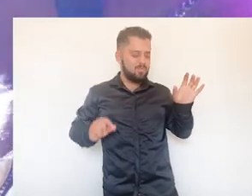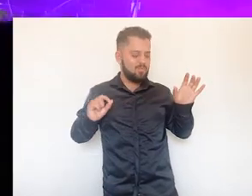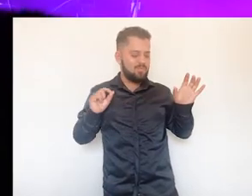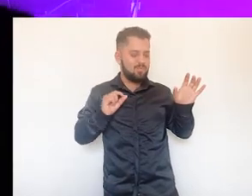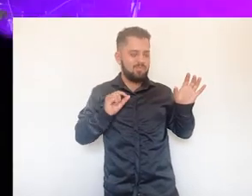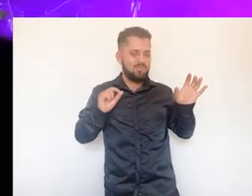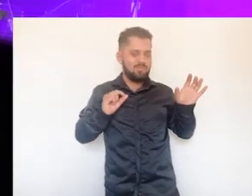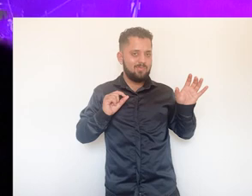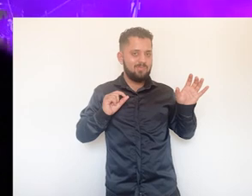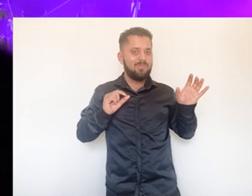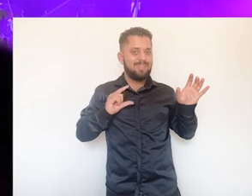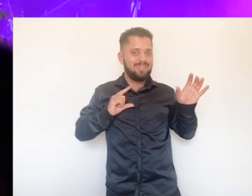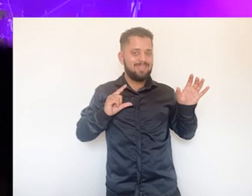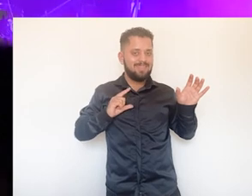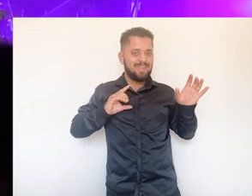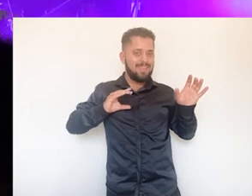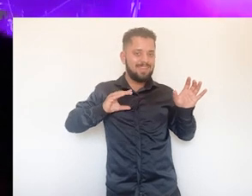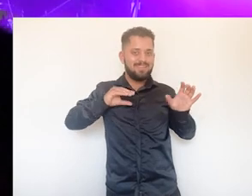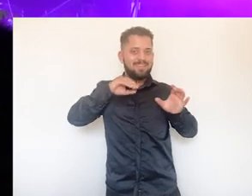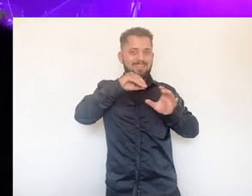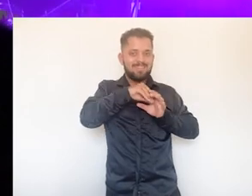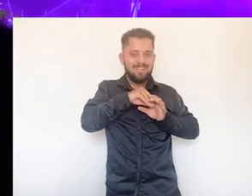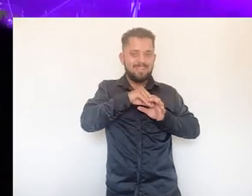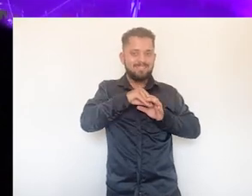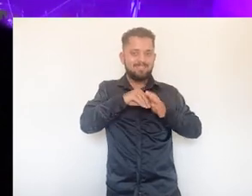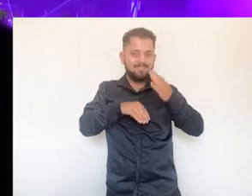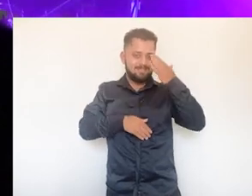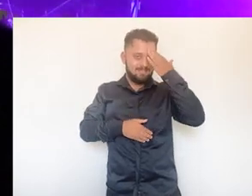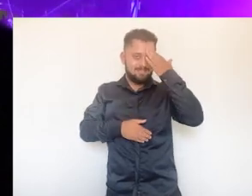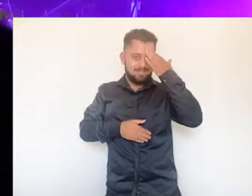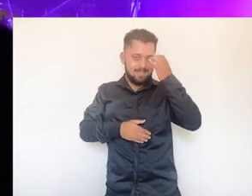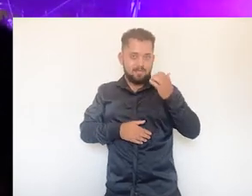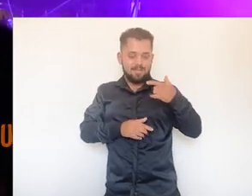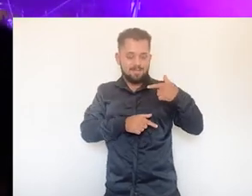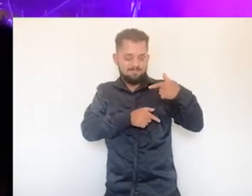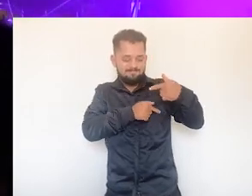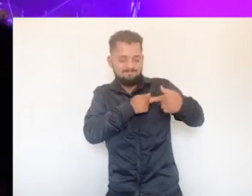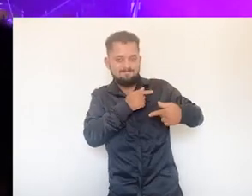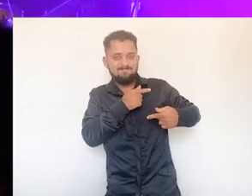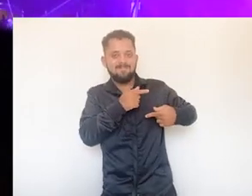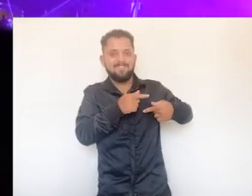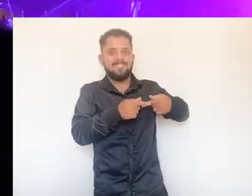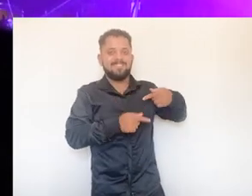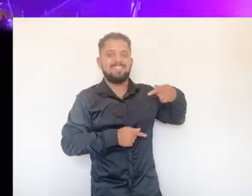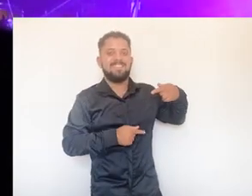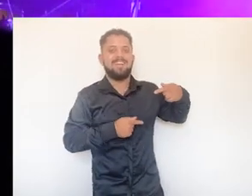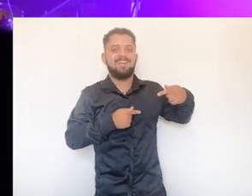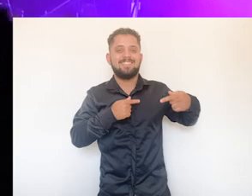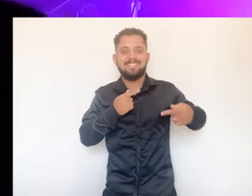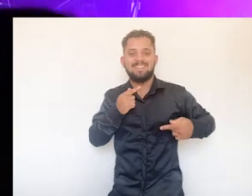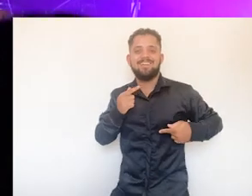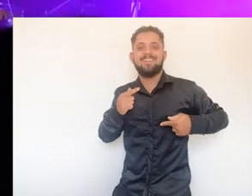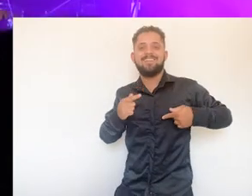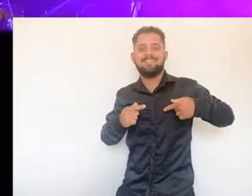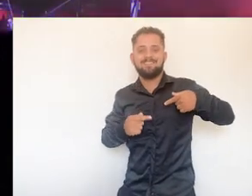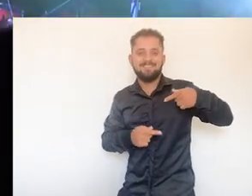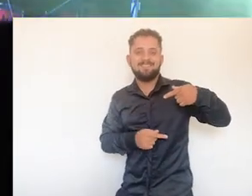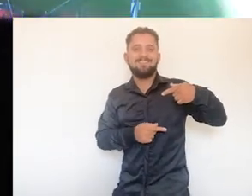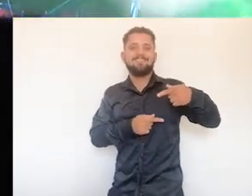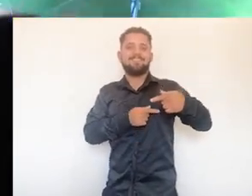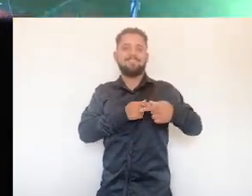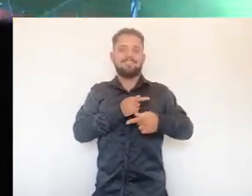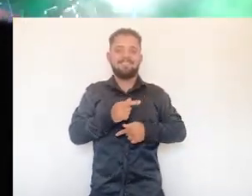Existe um saber ancestral, um consenso